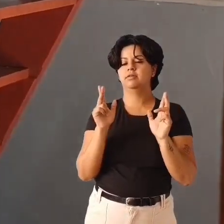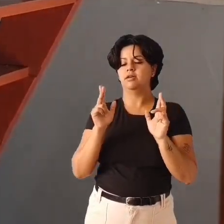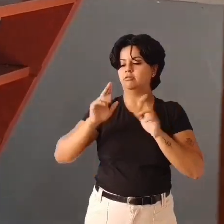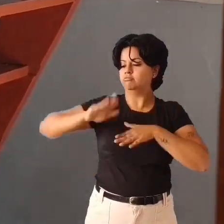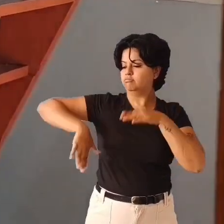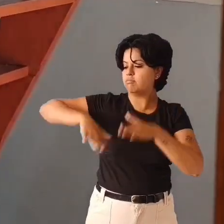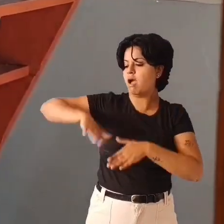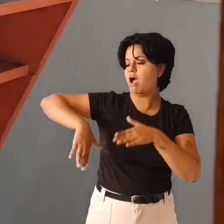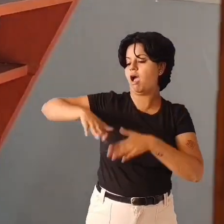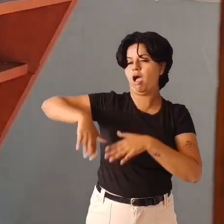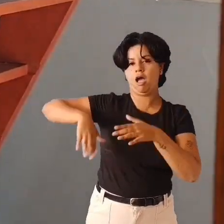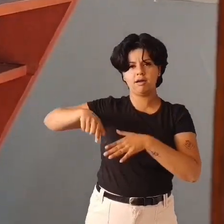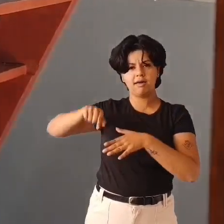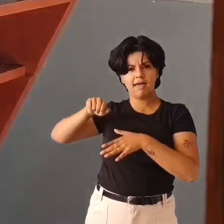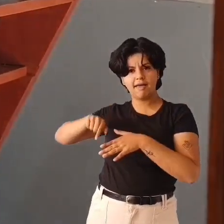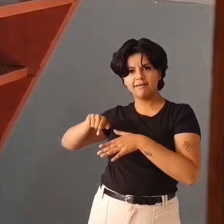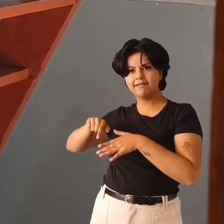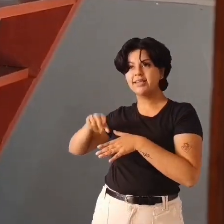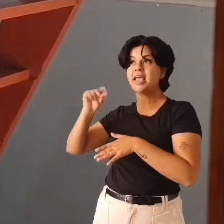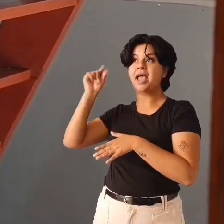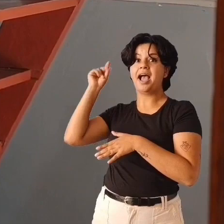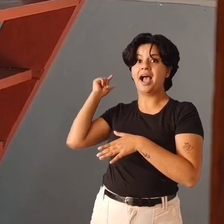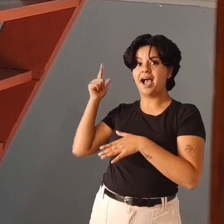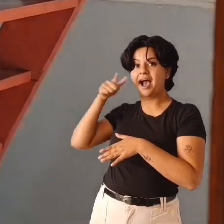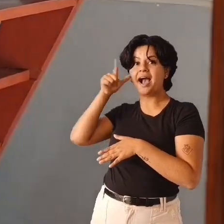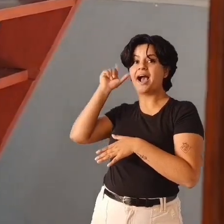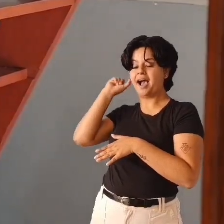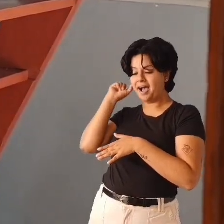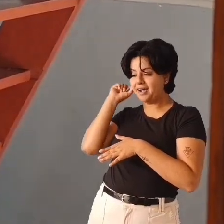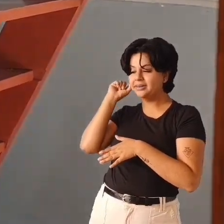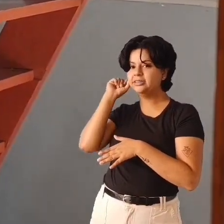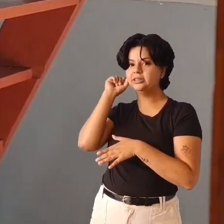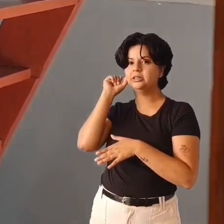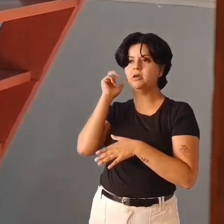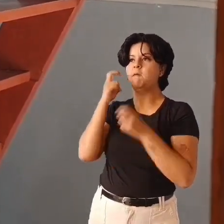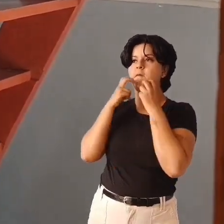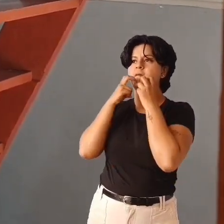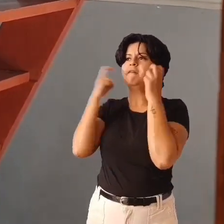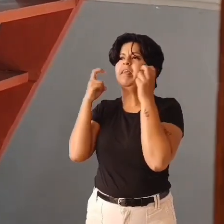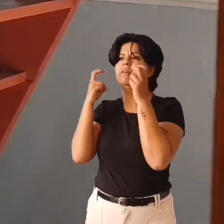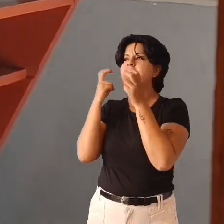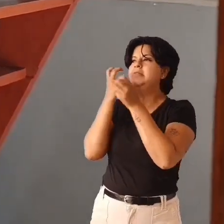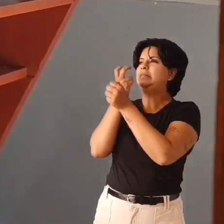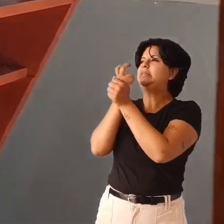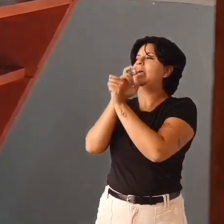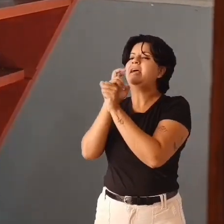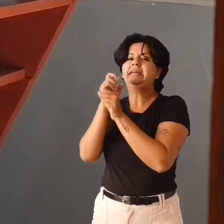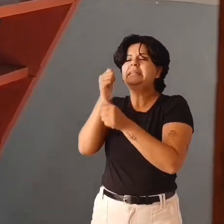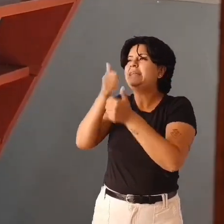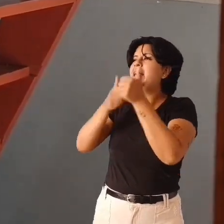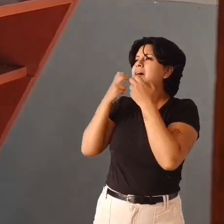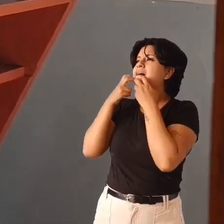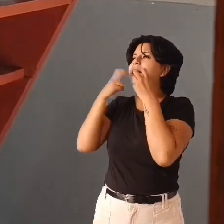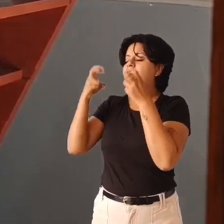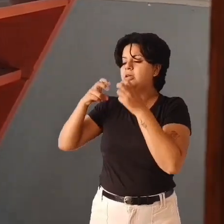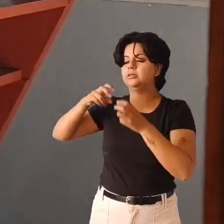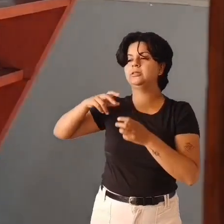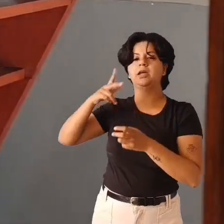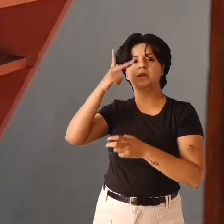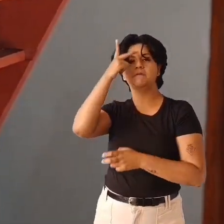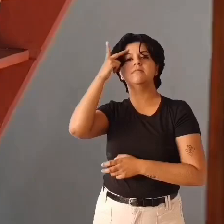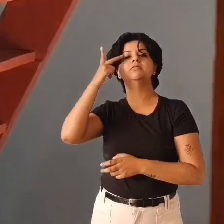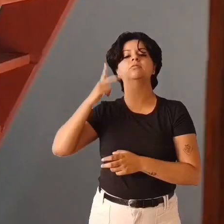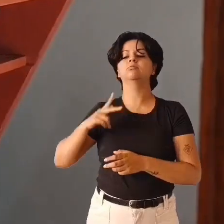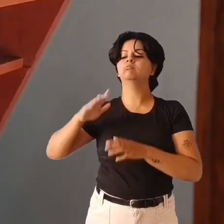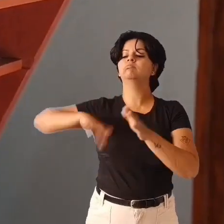som, da caixa, da mesma caixa que era usada para abafar o grito do negro quando ele era surrado.